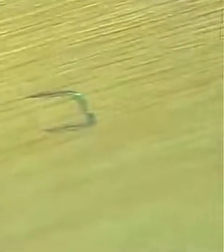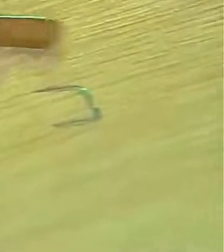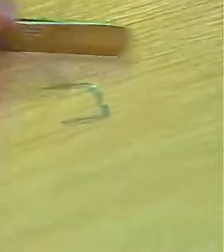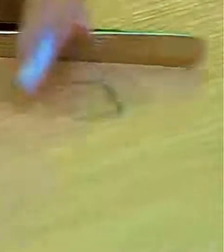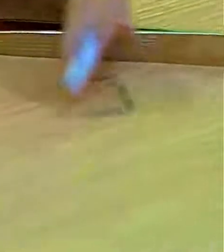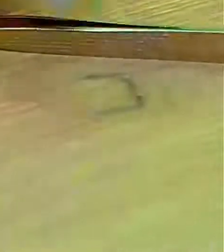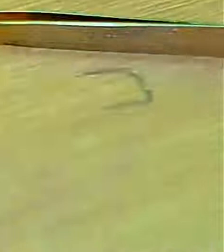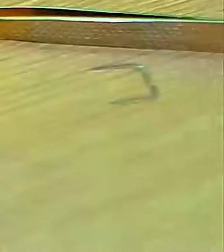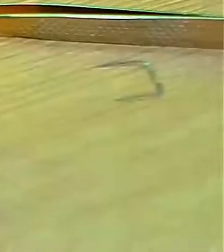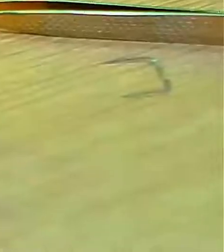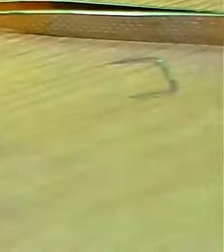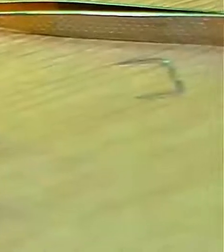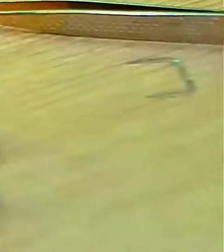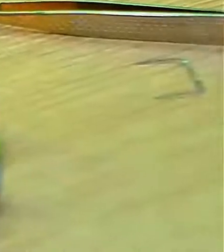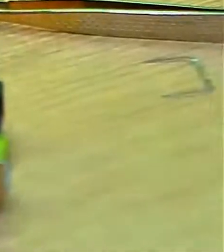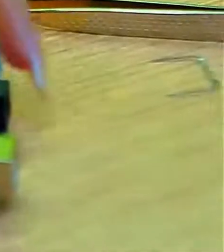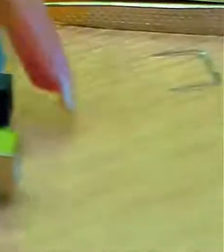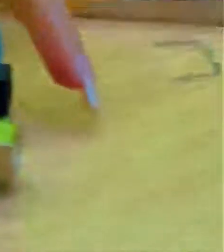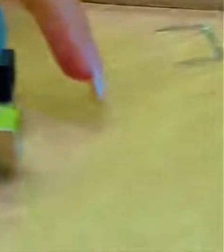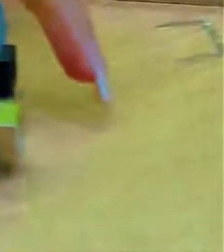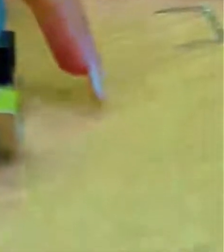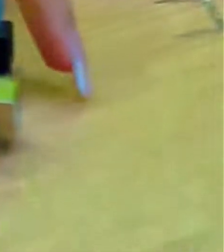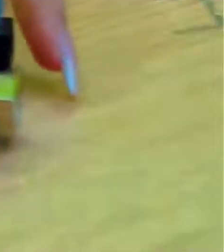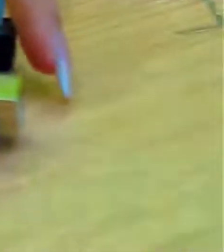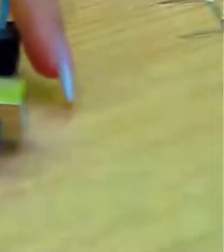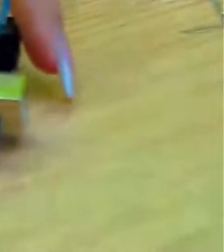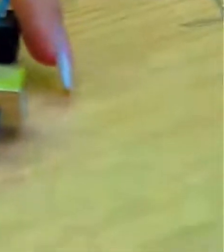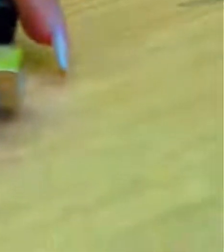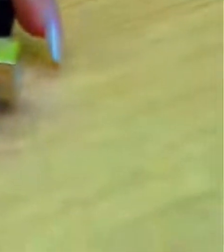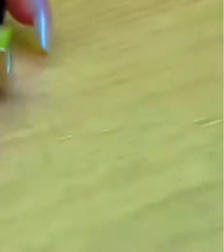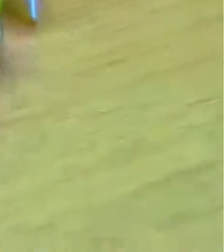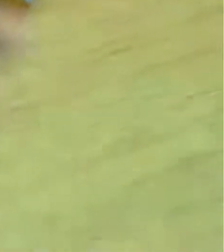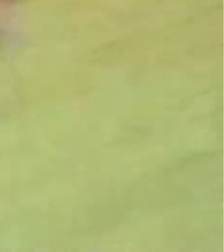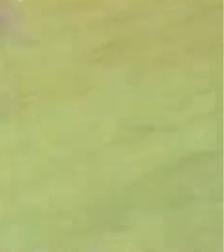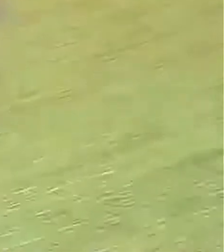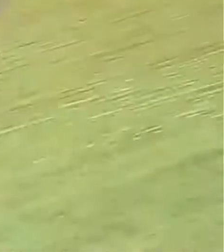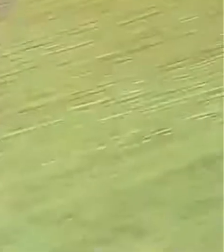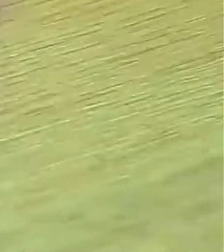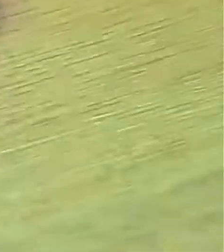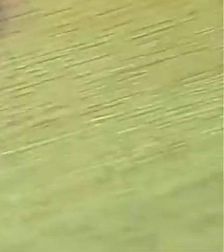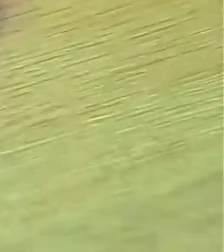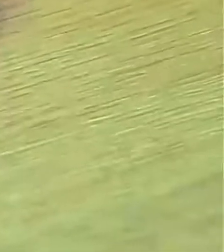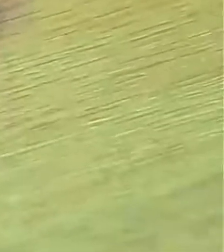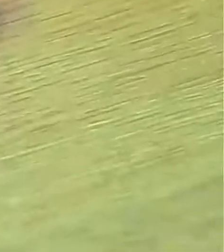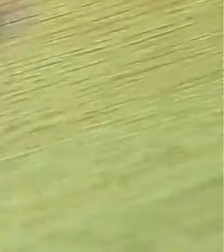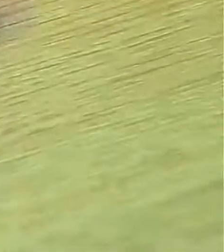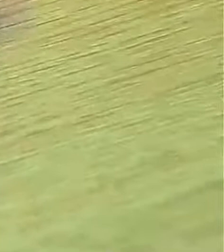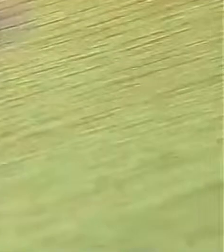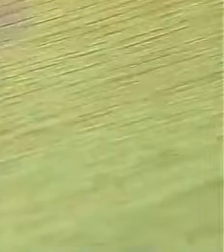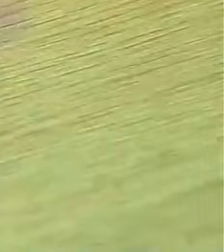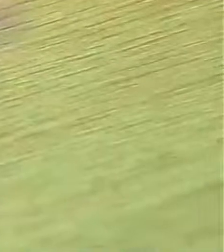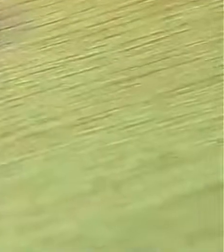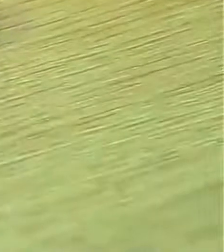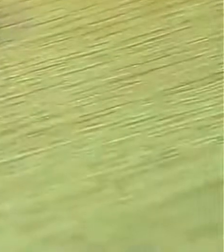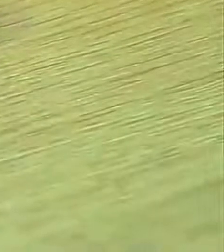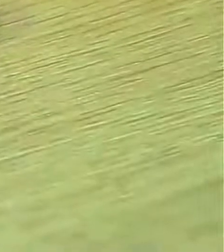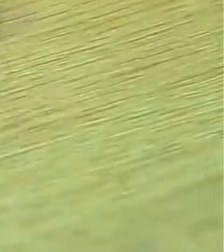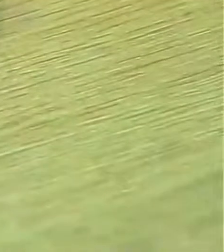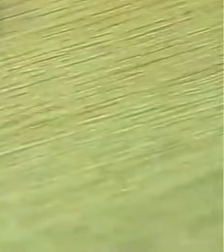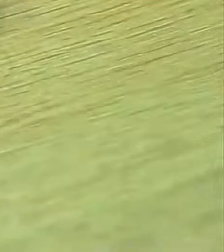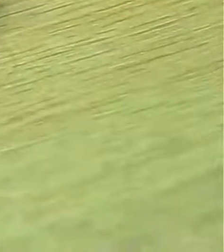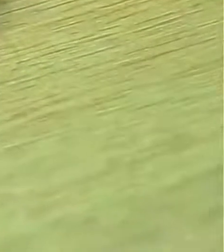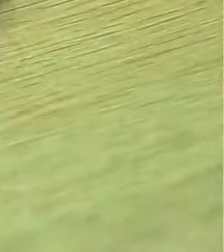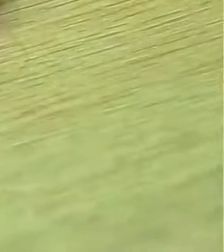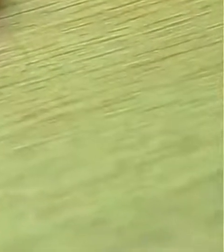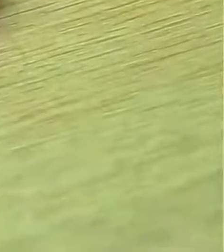identificar na prática esses polos? Olha só, tá aqui o nosso protótipo em Arduino, certo? E bem aqui na pontinha que eu